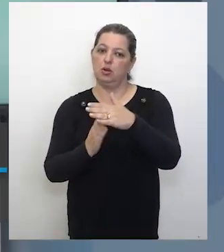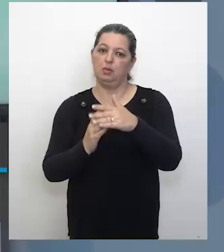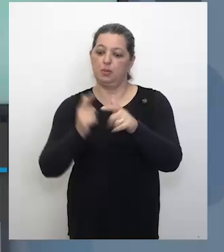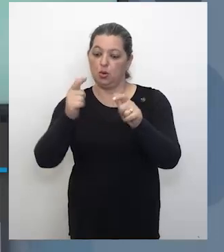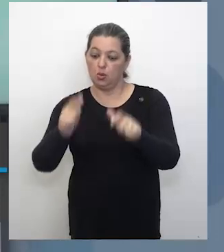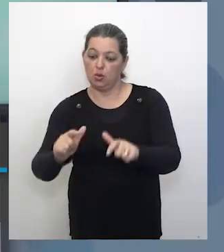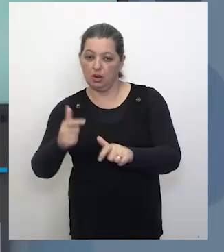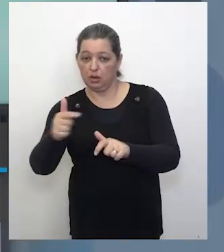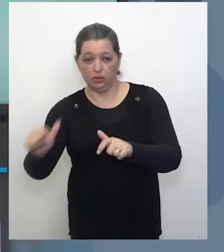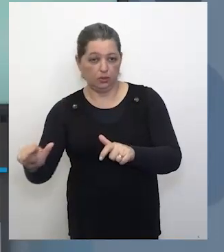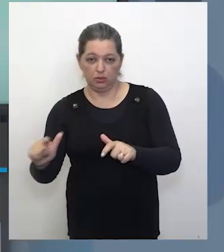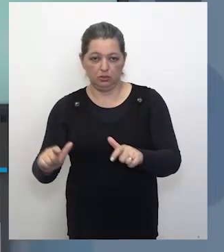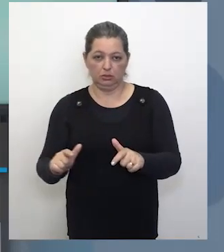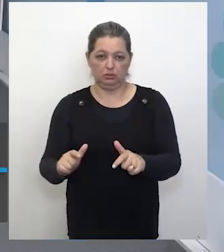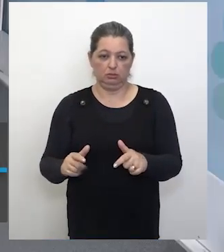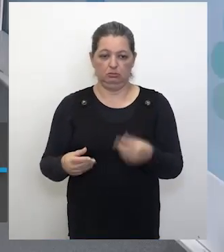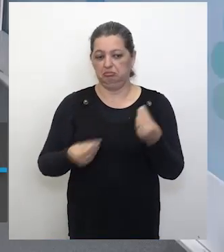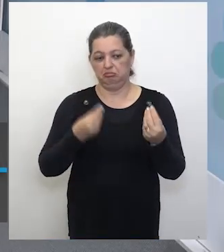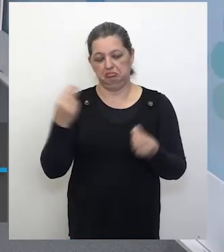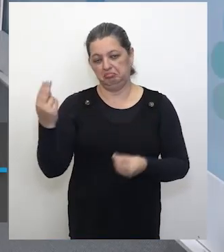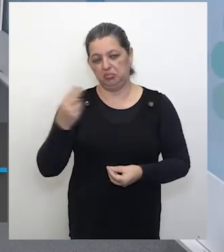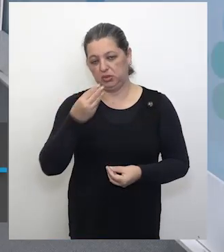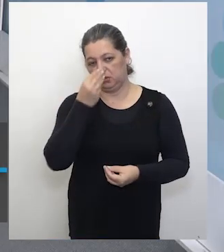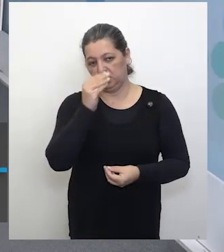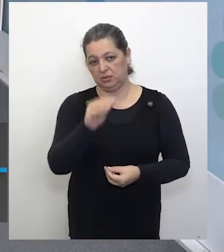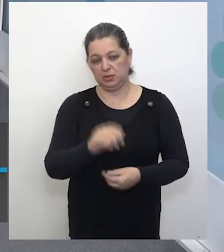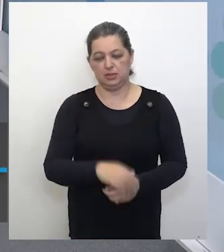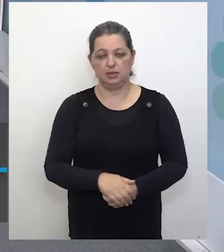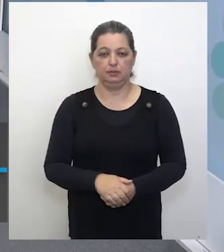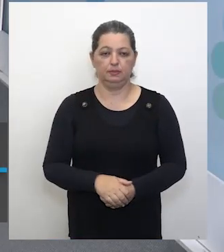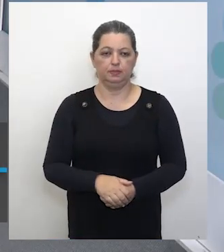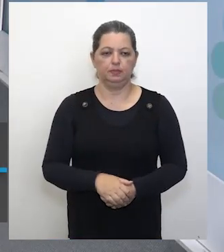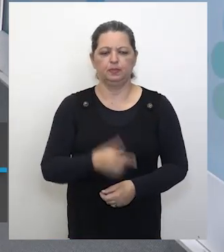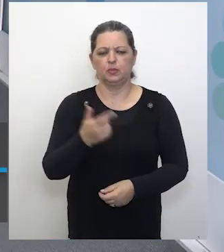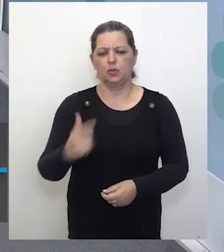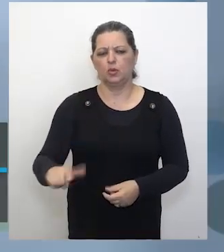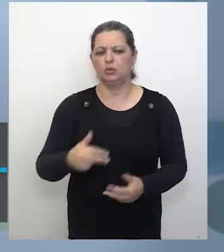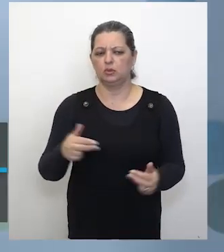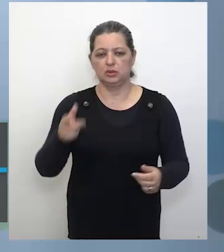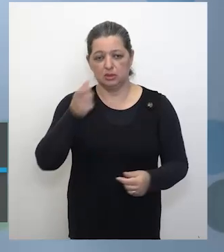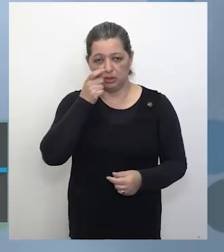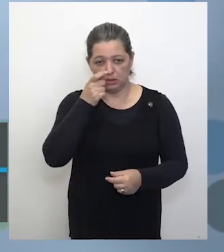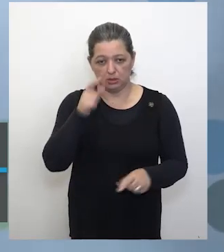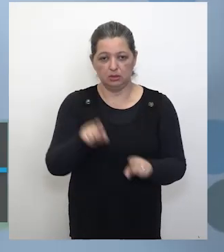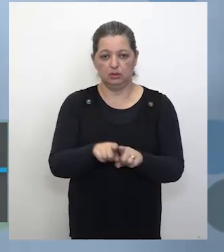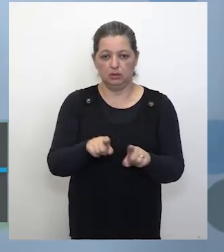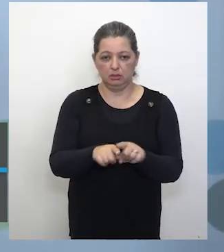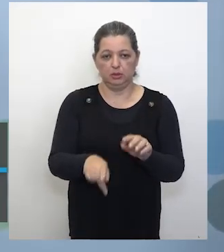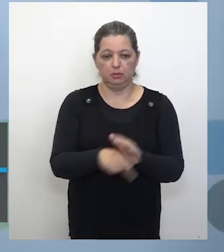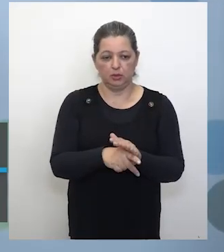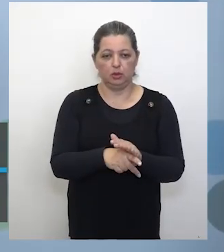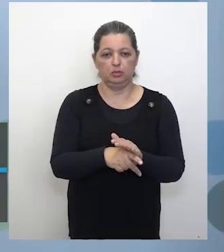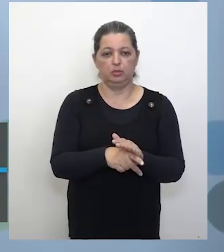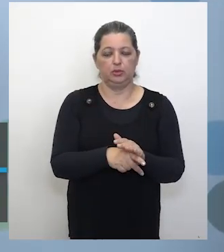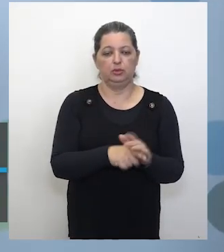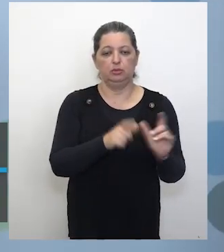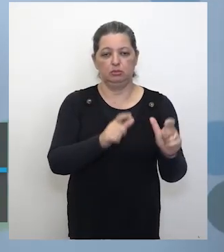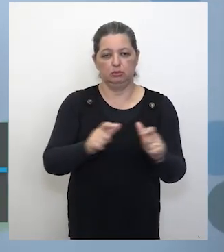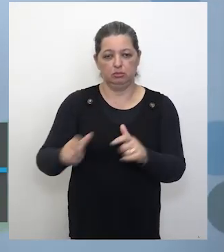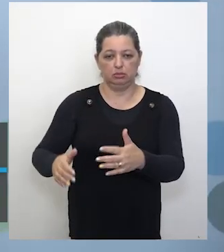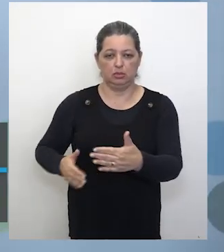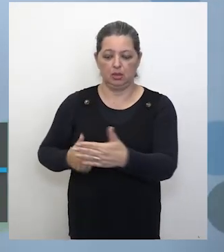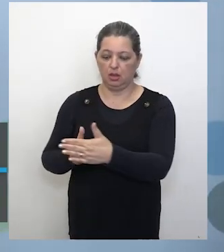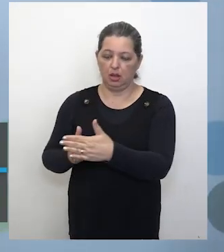Tá lá, não tem como você ignorar. E sabe outro ponto muito interessante para a gente entender esse aspecto do território, dos limites e